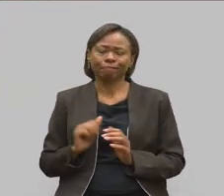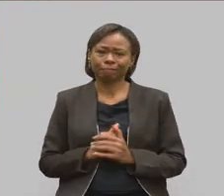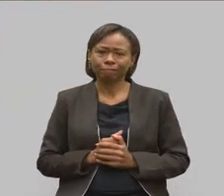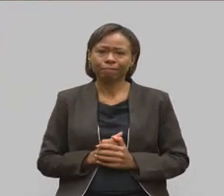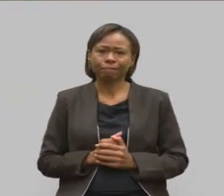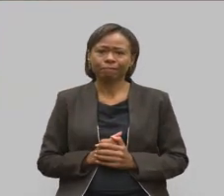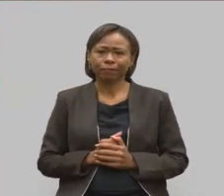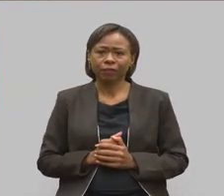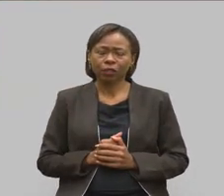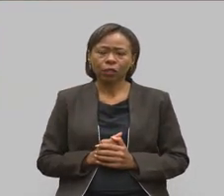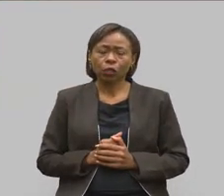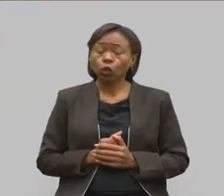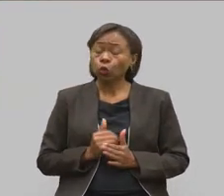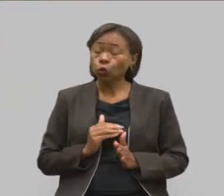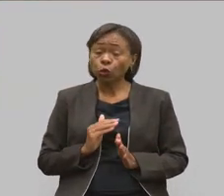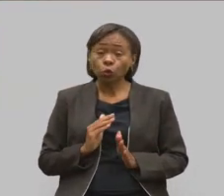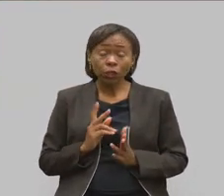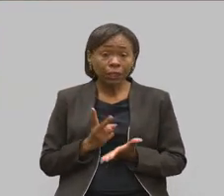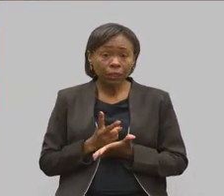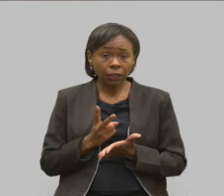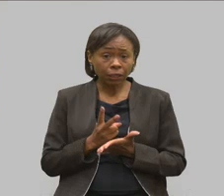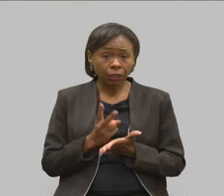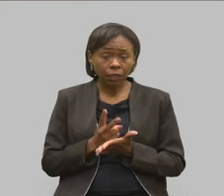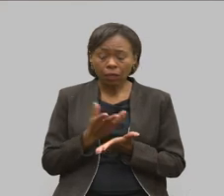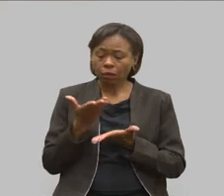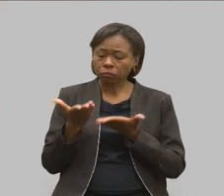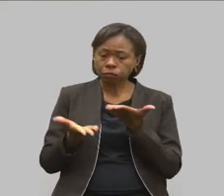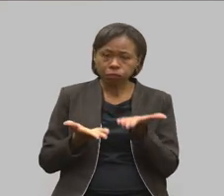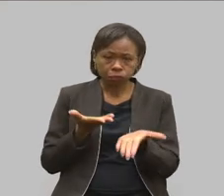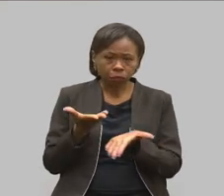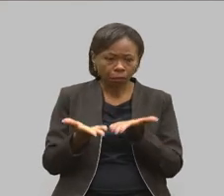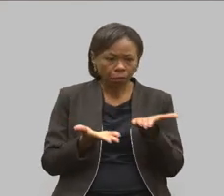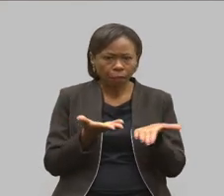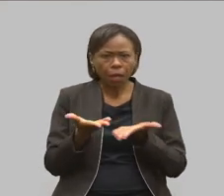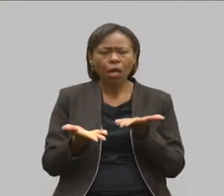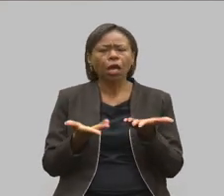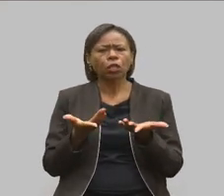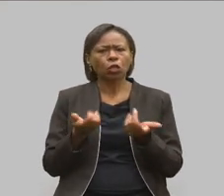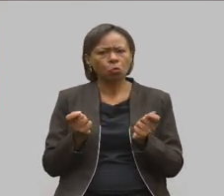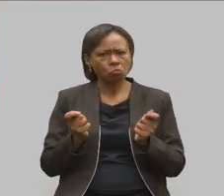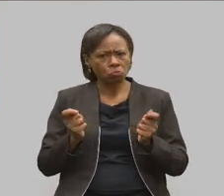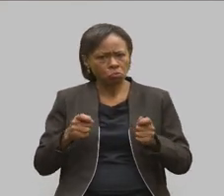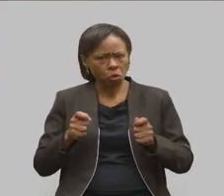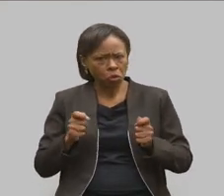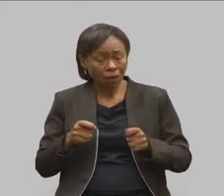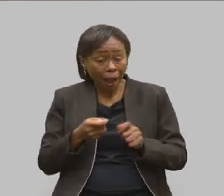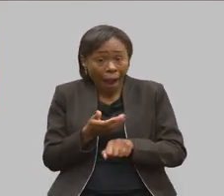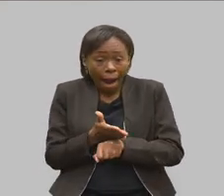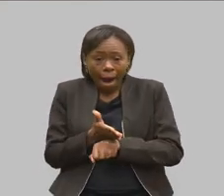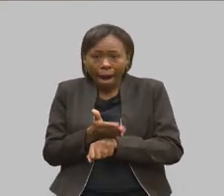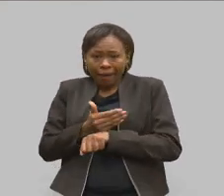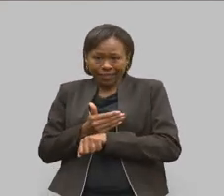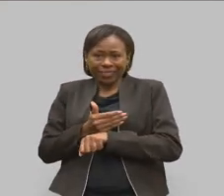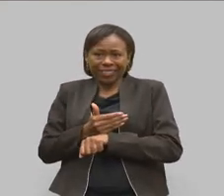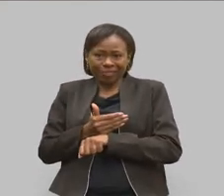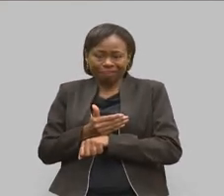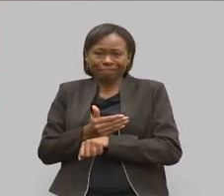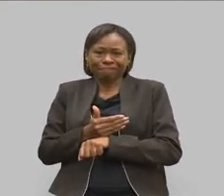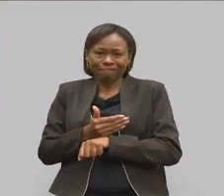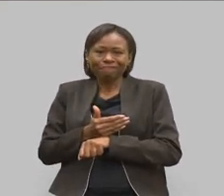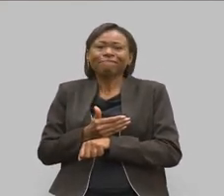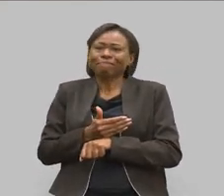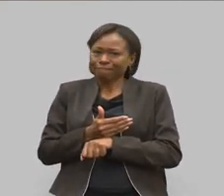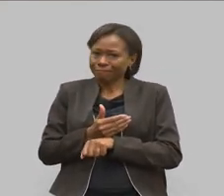todas as intervenções que nós conseguimos fazer e de maneira precoce e tem